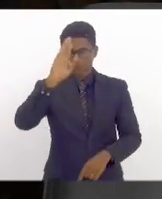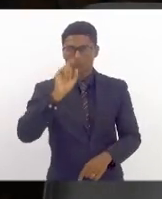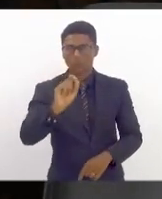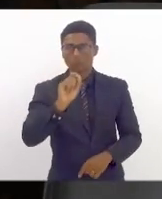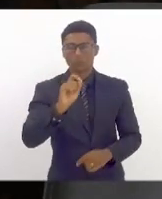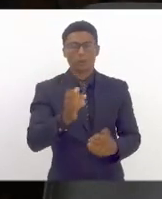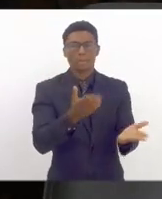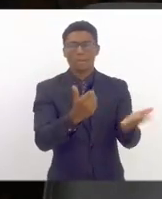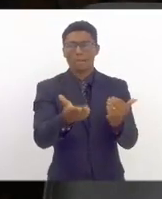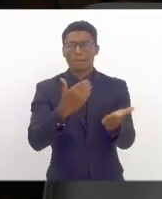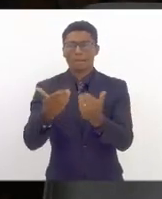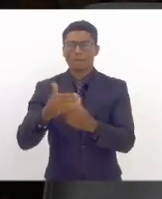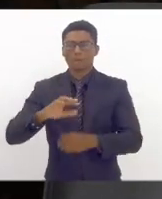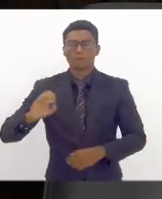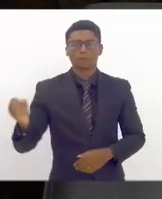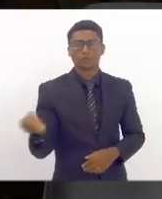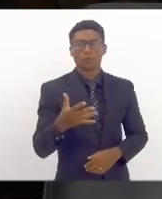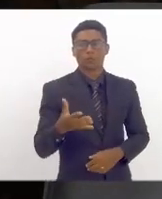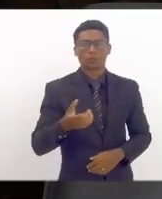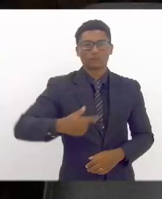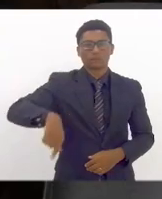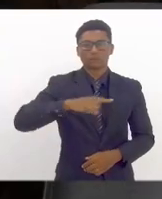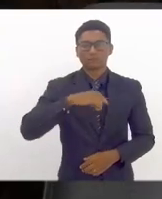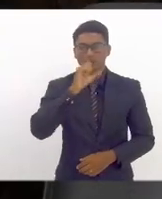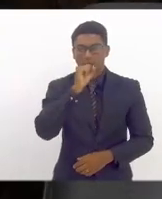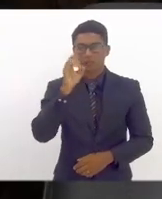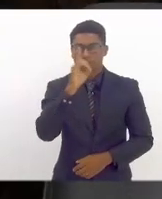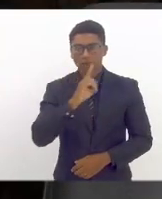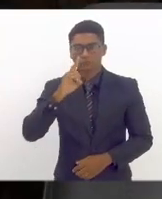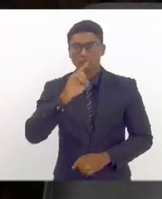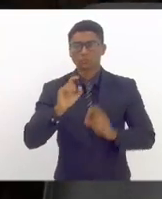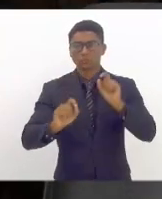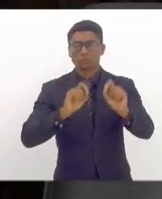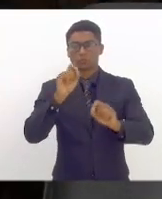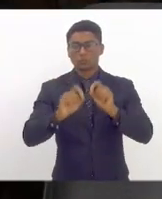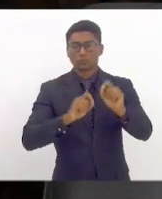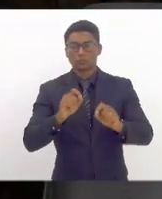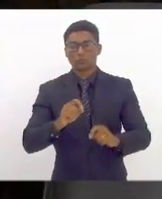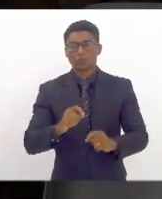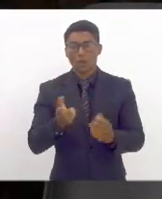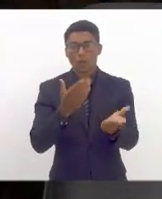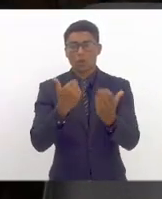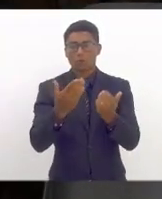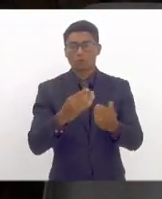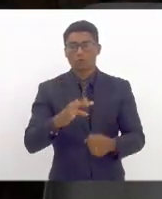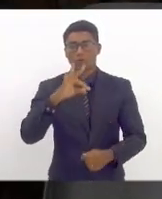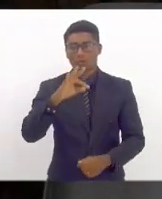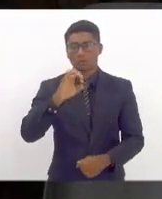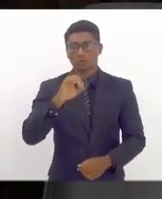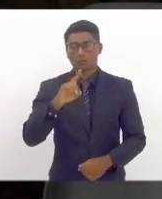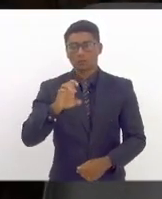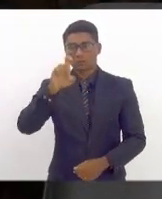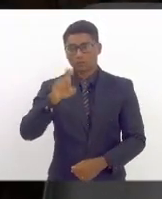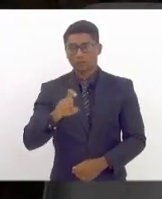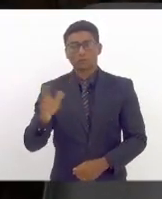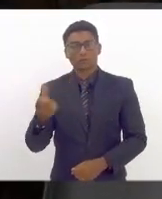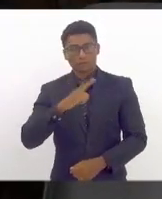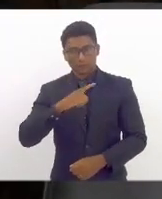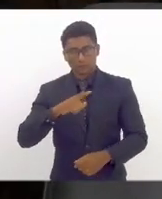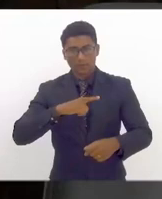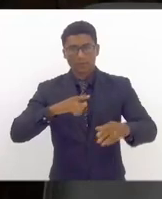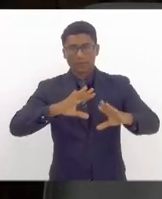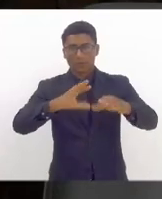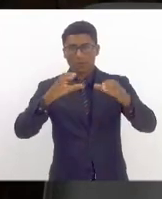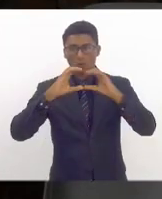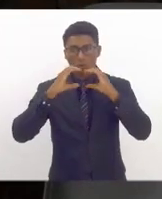é um novo passo que nós não demos nesse final de semana que é o diálogo dos codex que nós também temos a comunidade lgbti